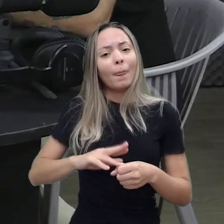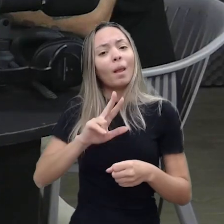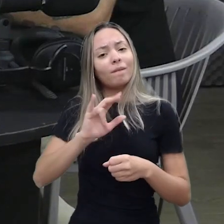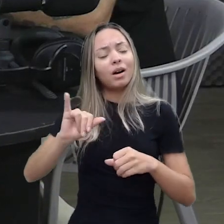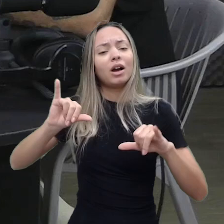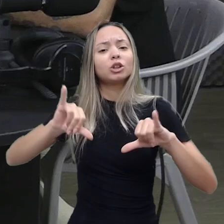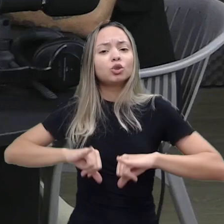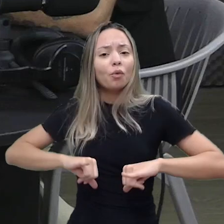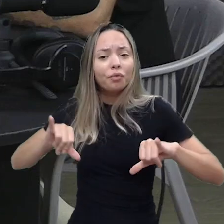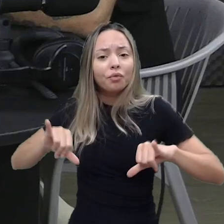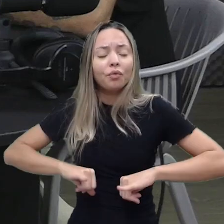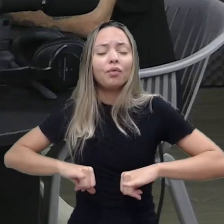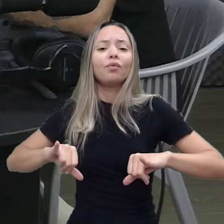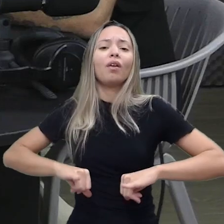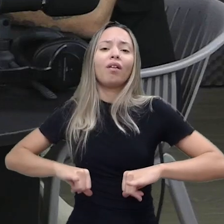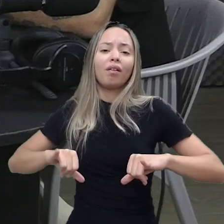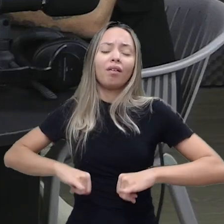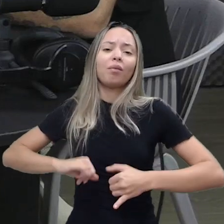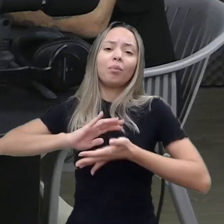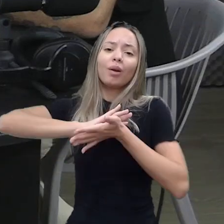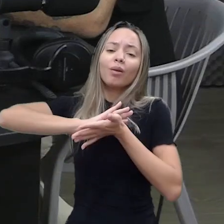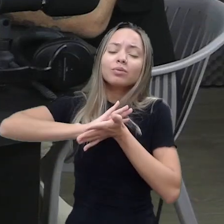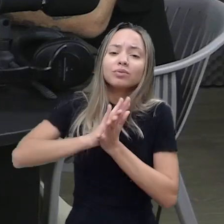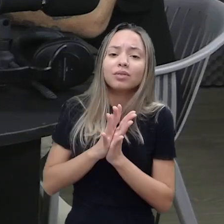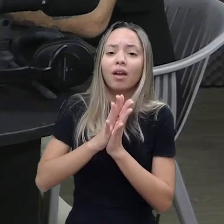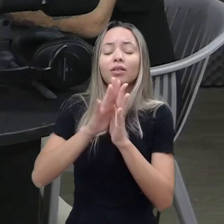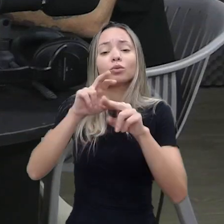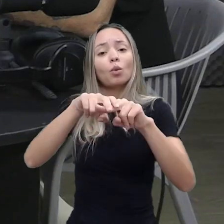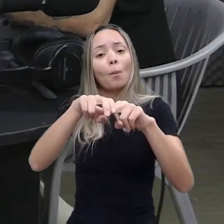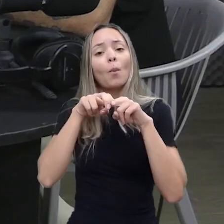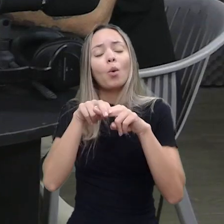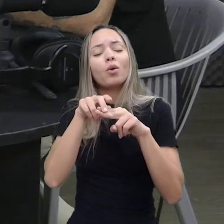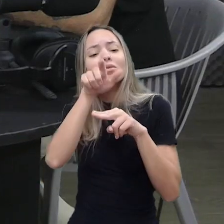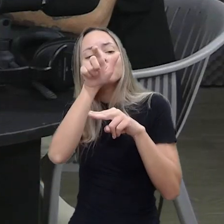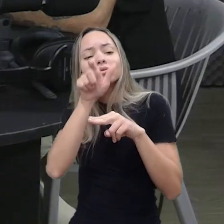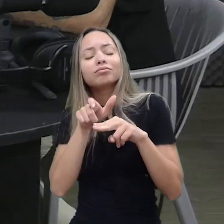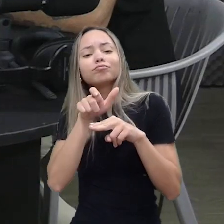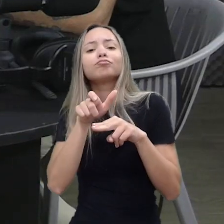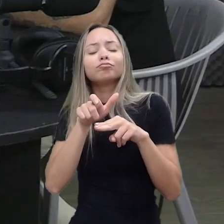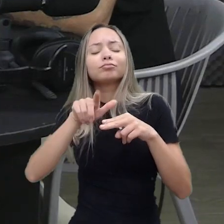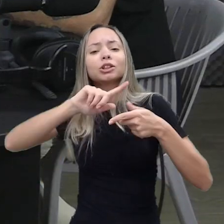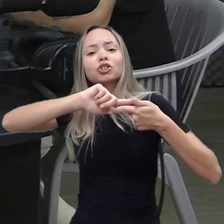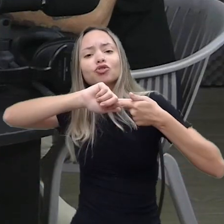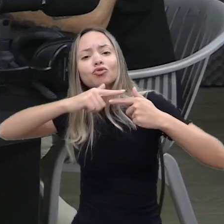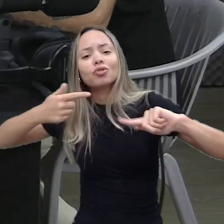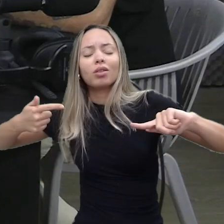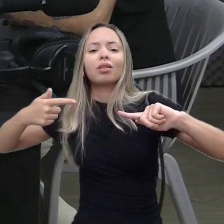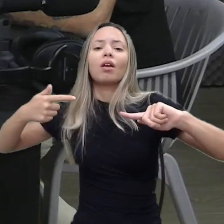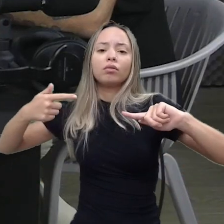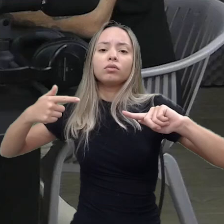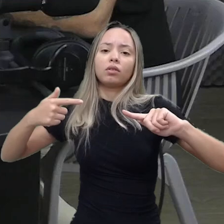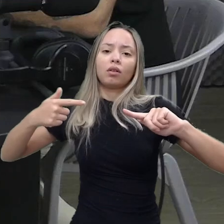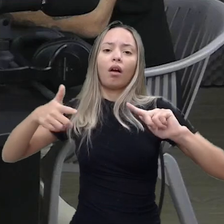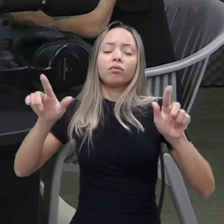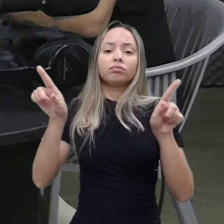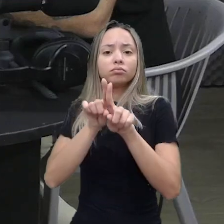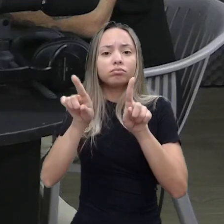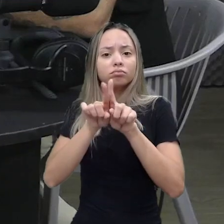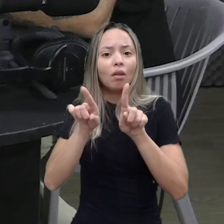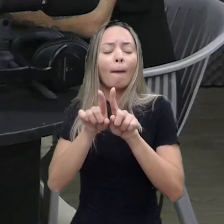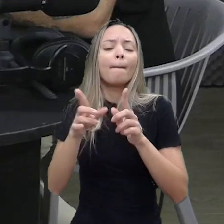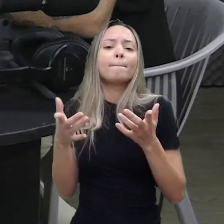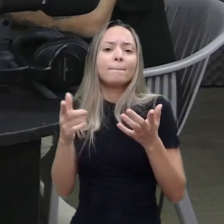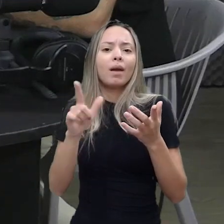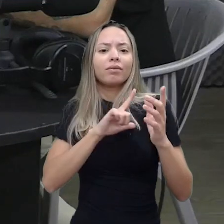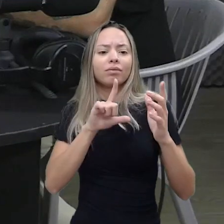sofrer discriminação, preconceito pela sua condição genética, tá? E pelas comorbidades que vêm